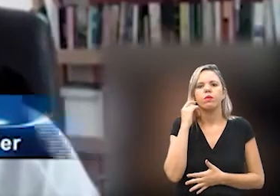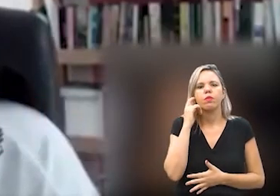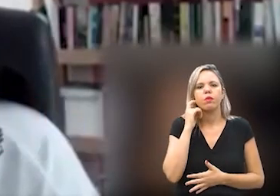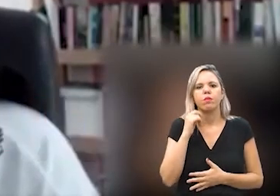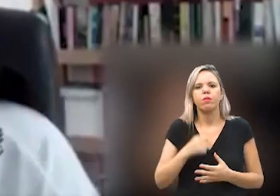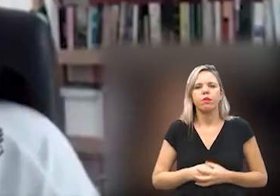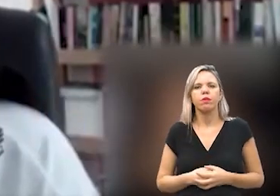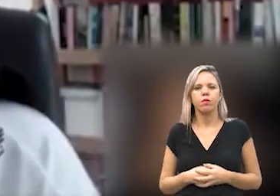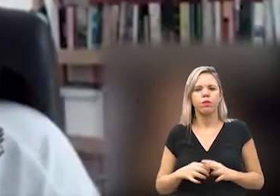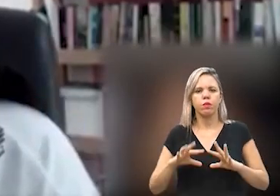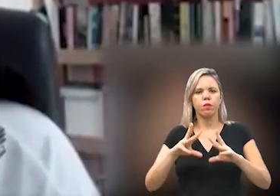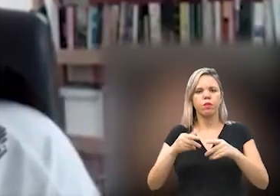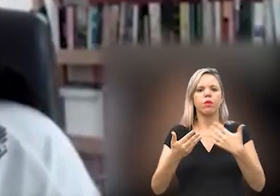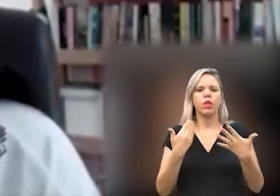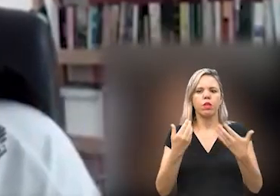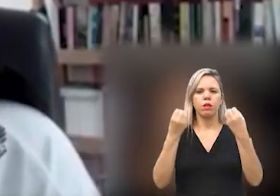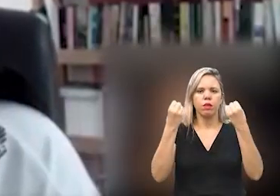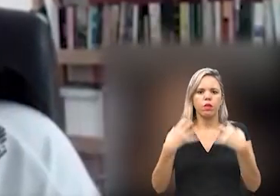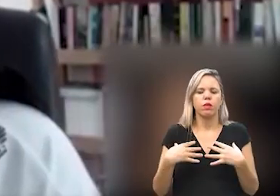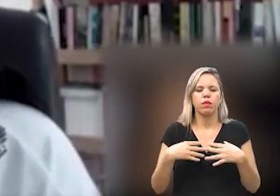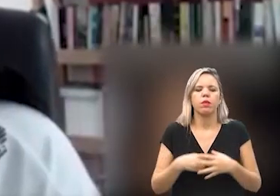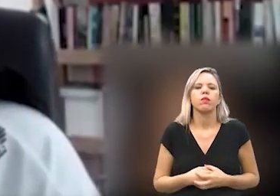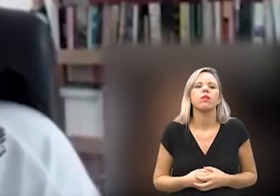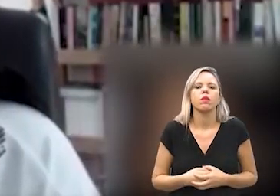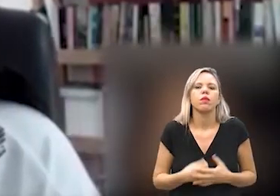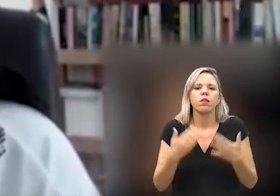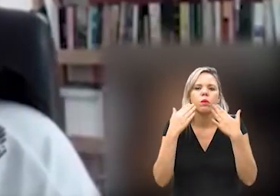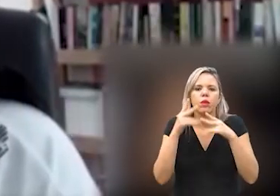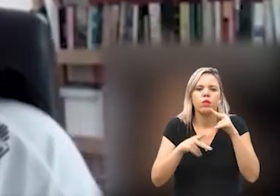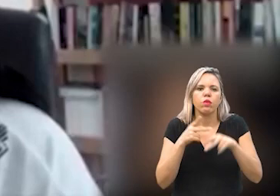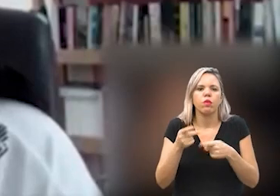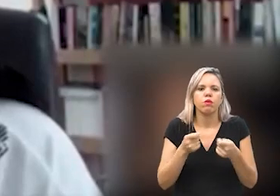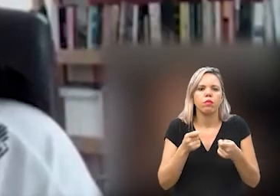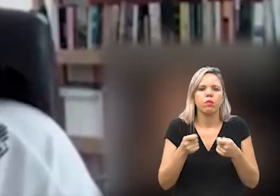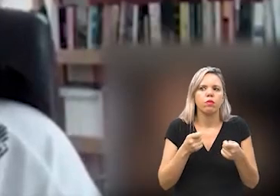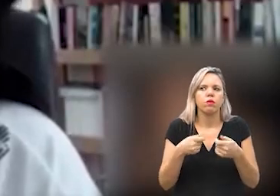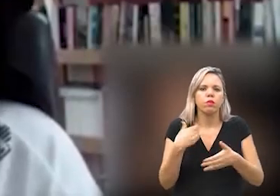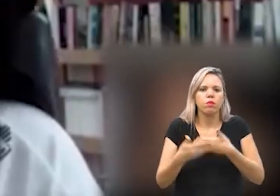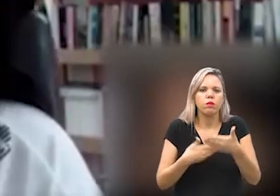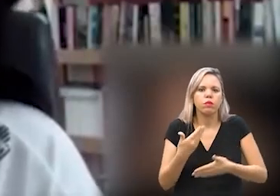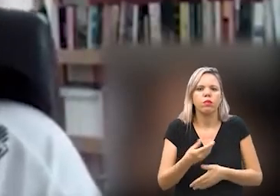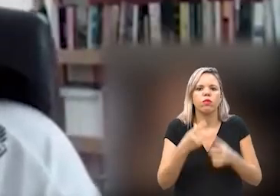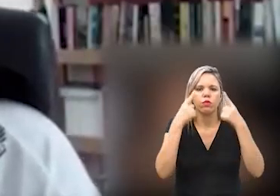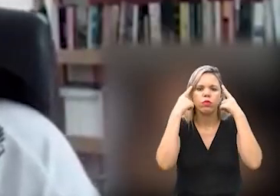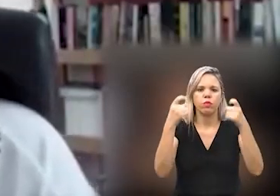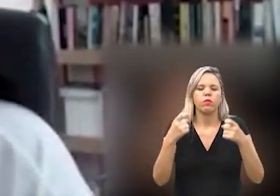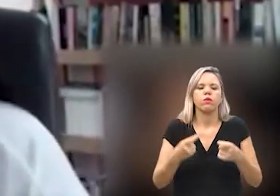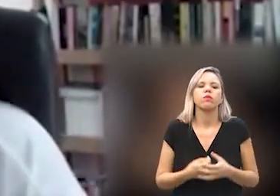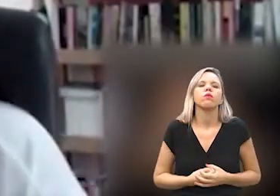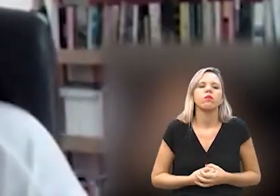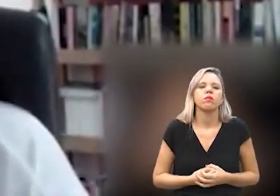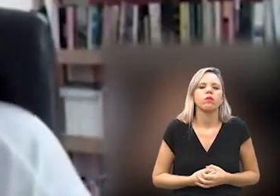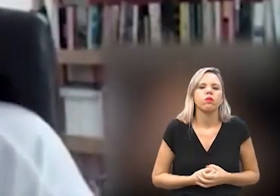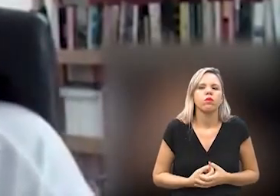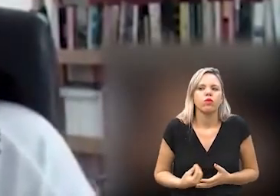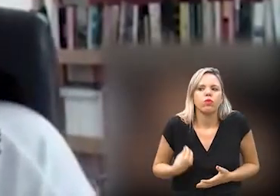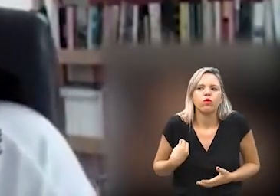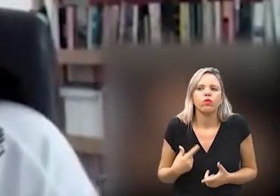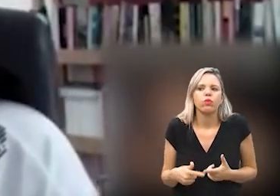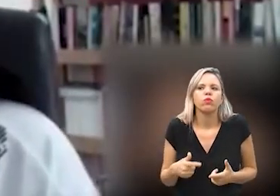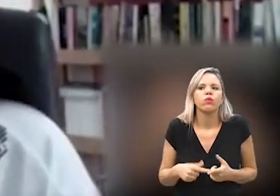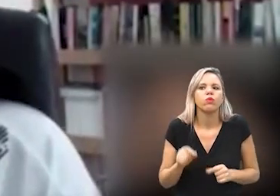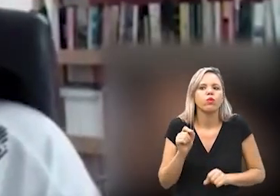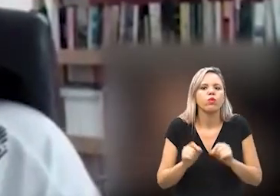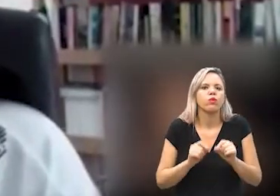importante todos esses depoimentos e relatos de quem está lidando com o cotidiano da violência, né? Quem está lidando com